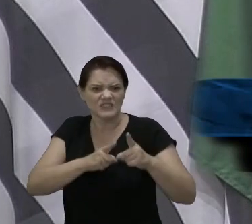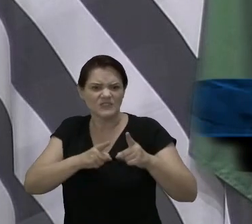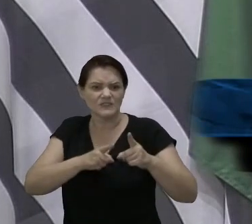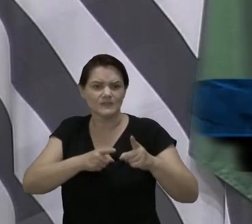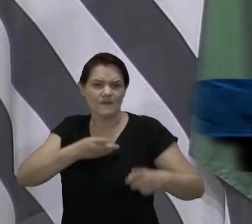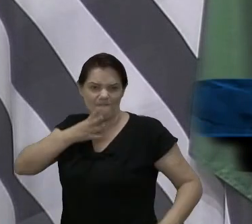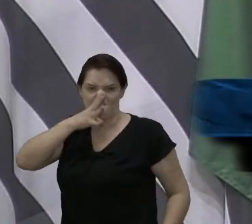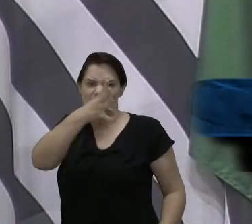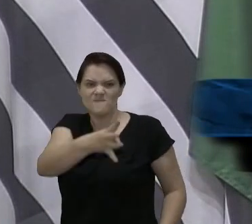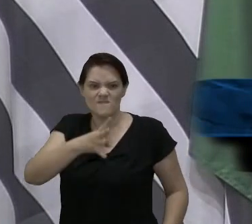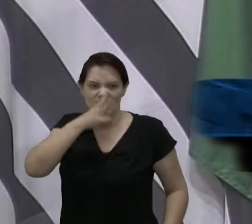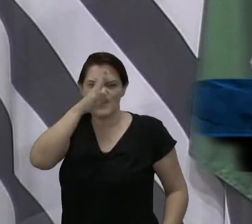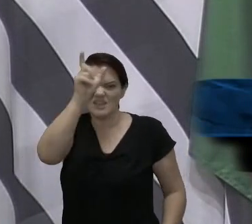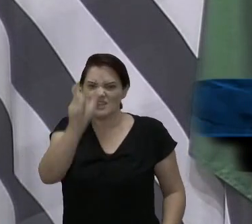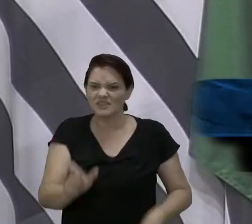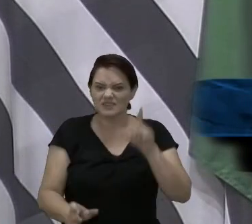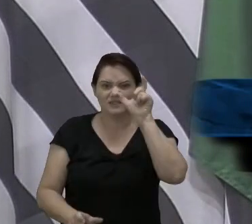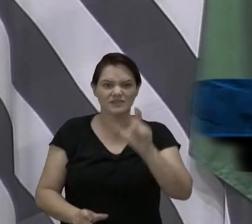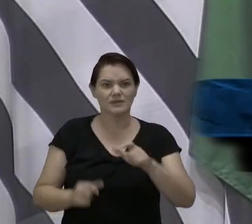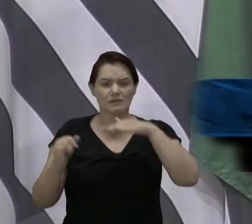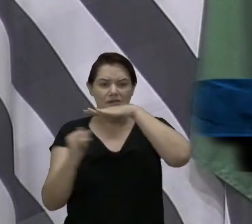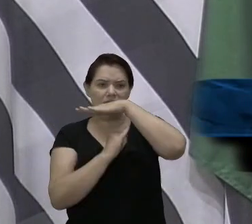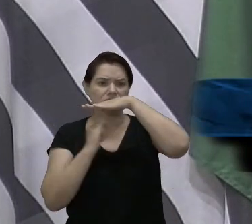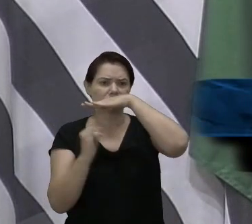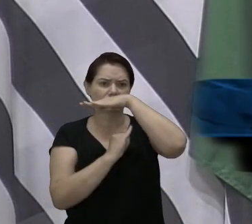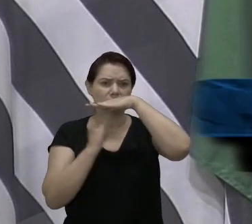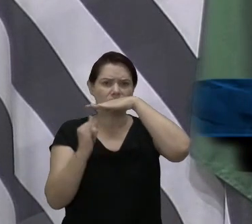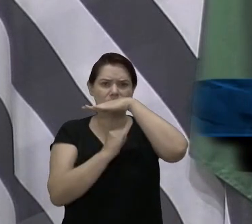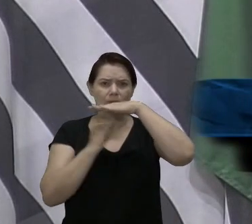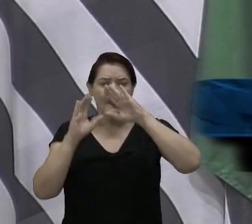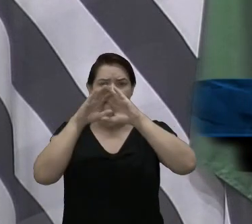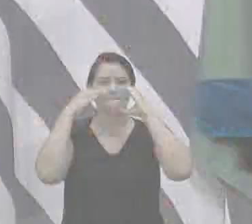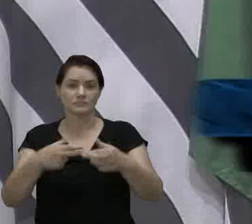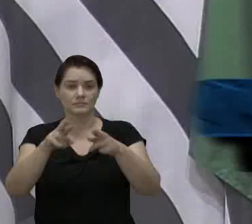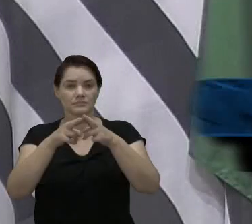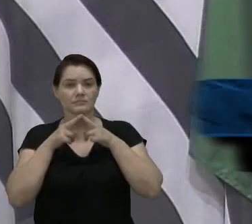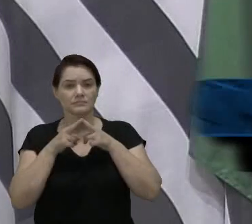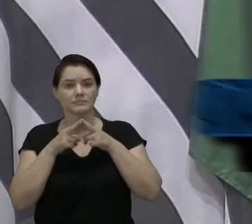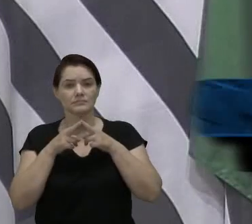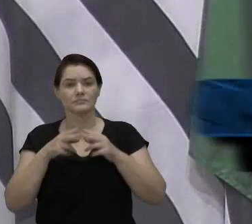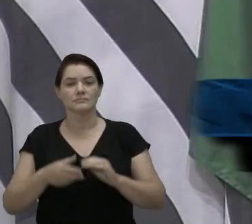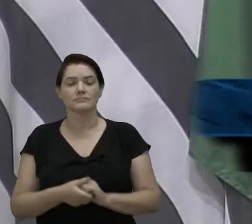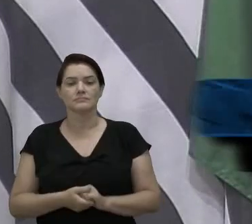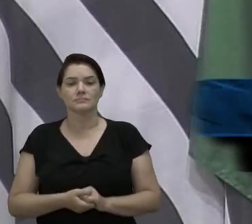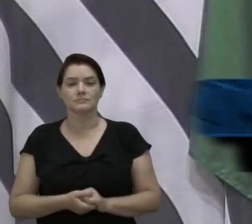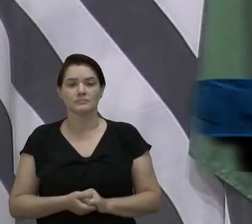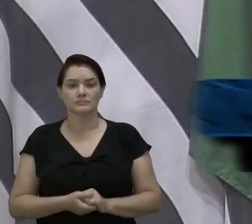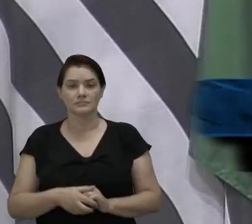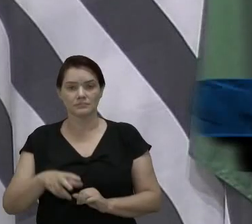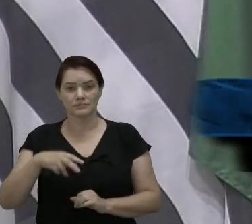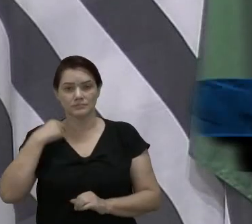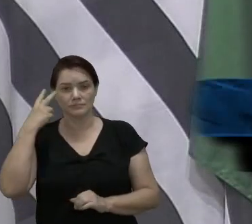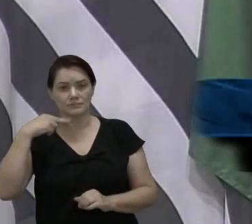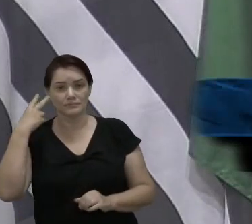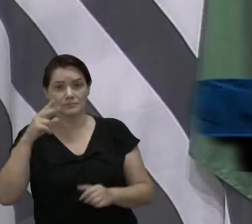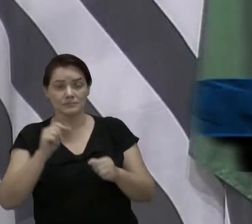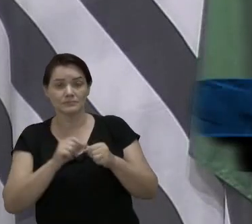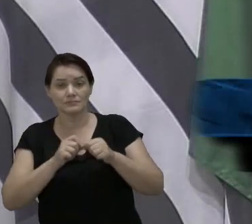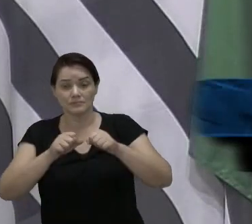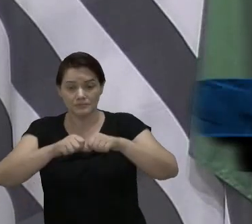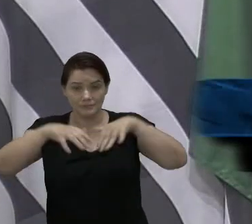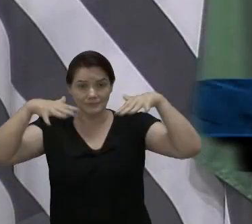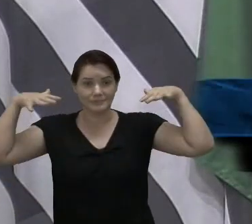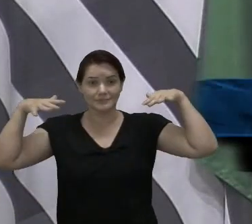Ataques pessoais, ataques à instituição, Câmara Municipal. Vereadora, Vossa Excelência só fez a audiência porque os